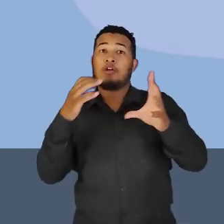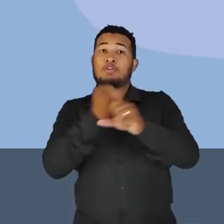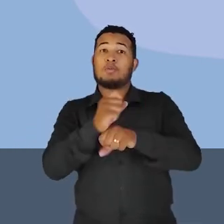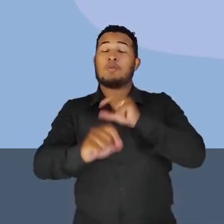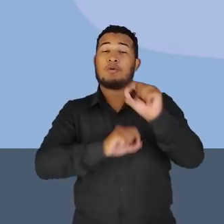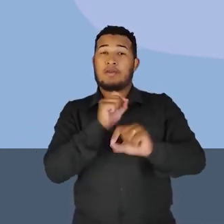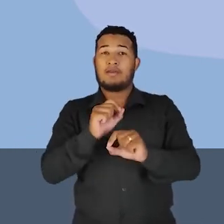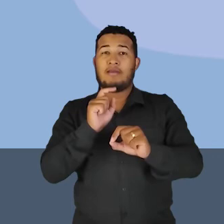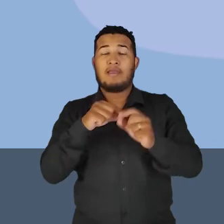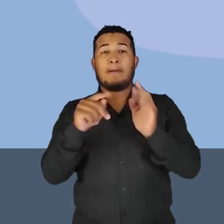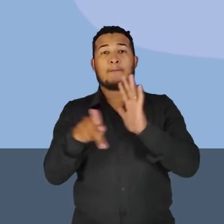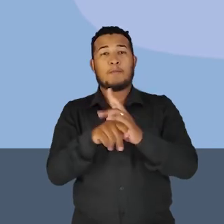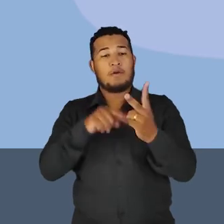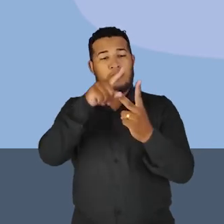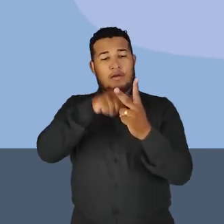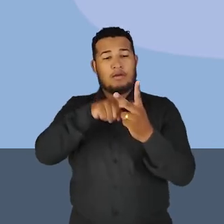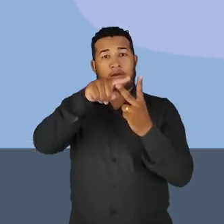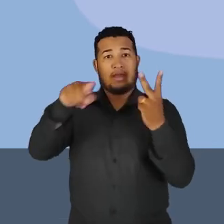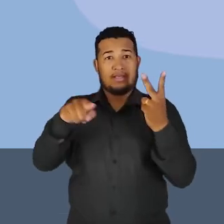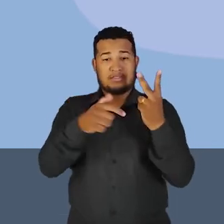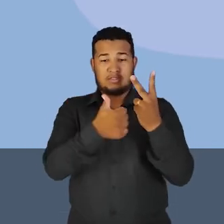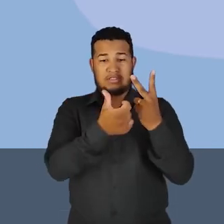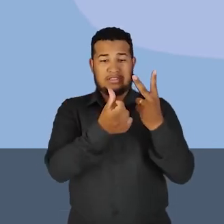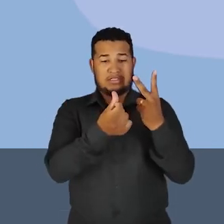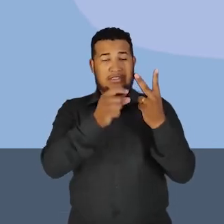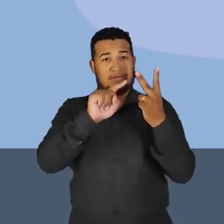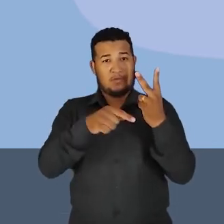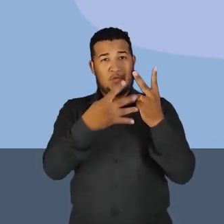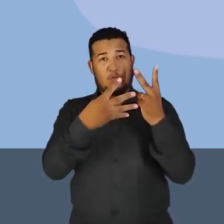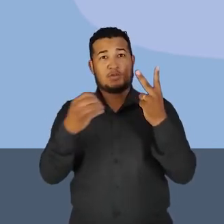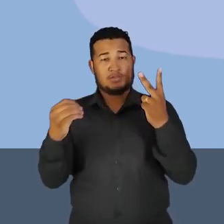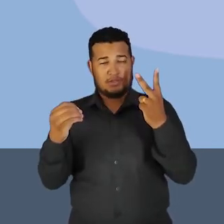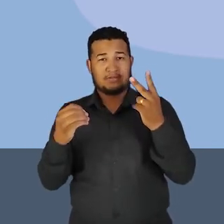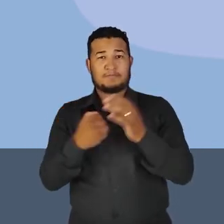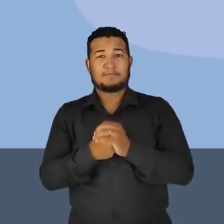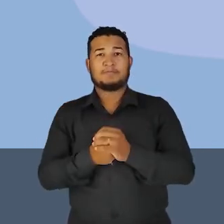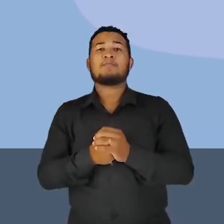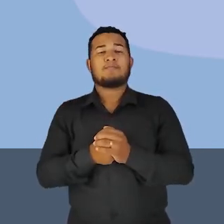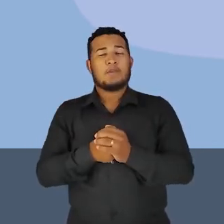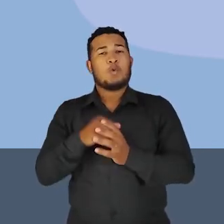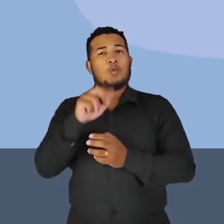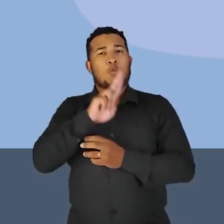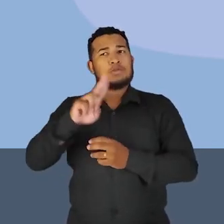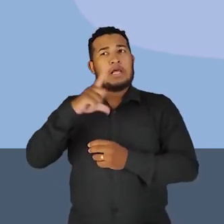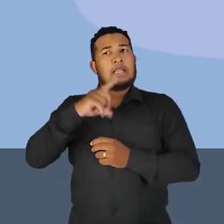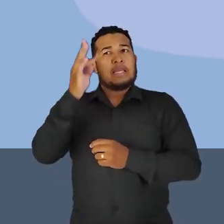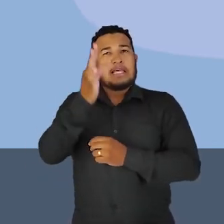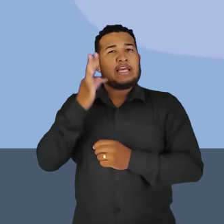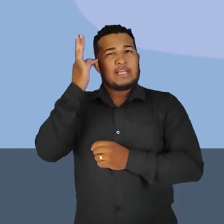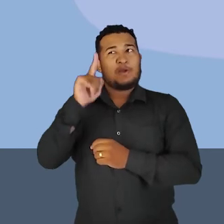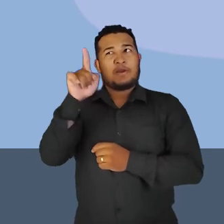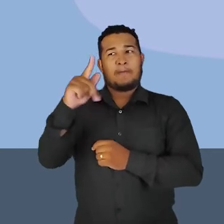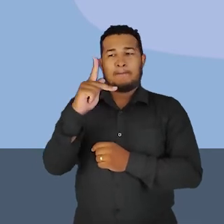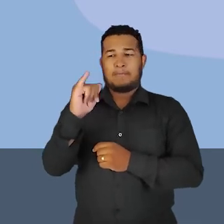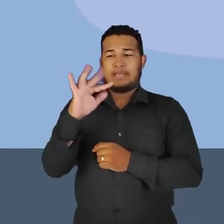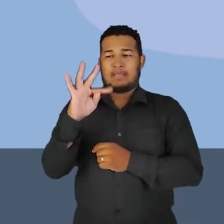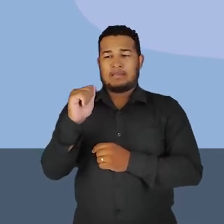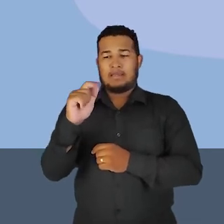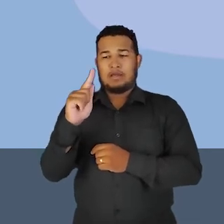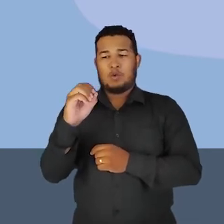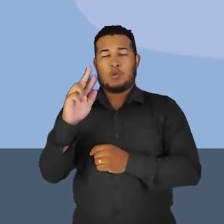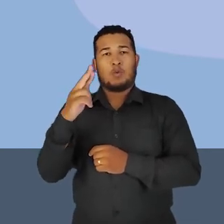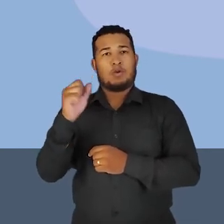seria a raiz de 16.400. Então, utilizando o teorema de Pitágoras, nós